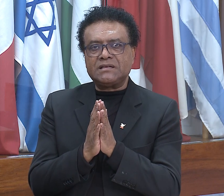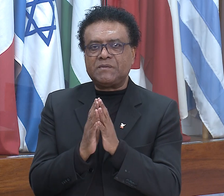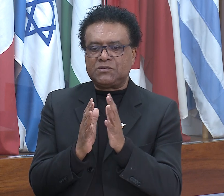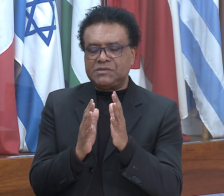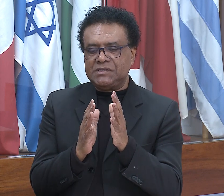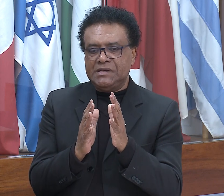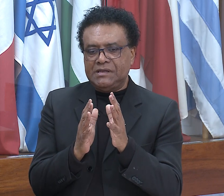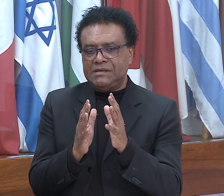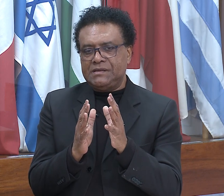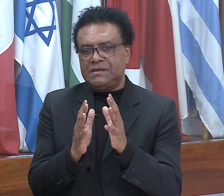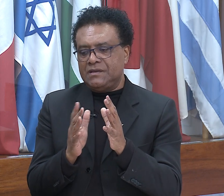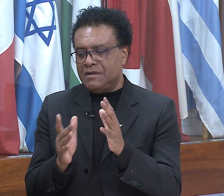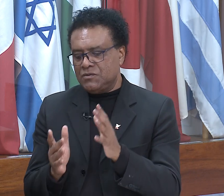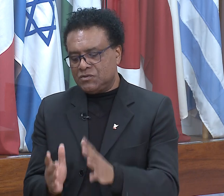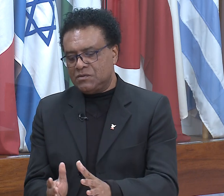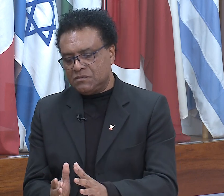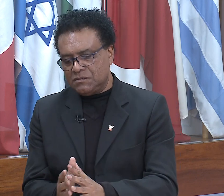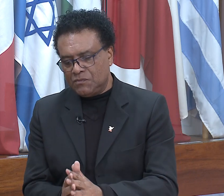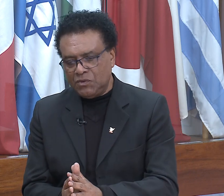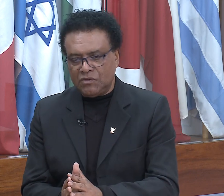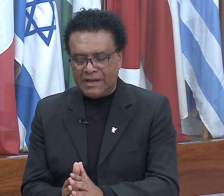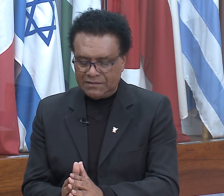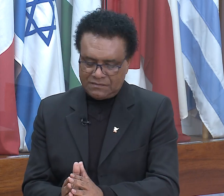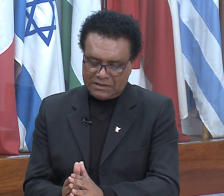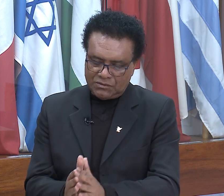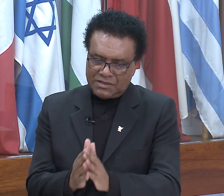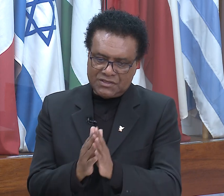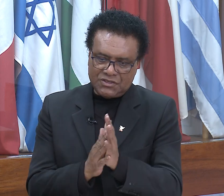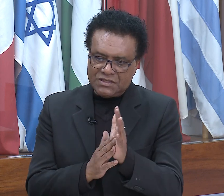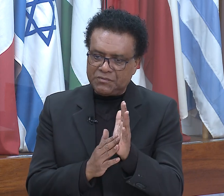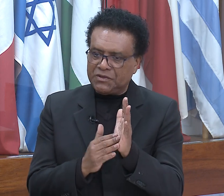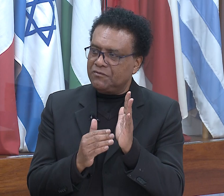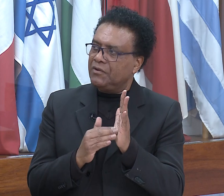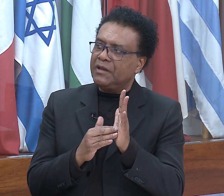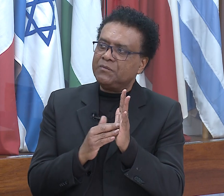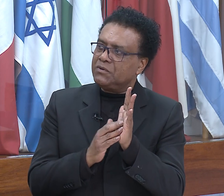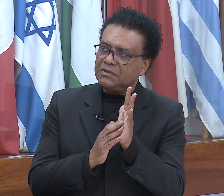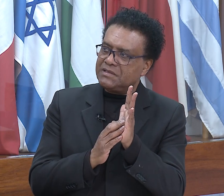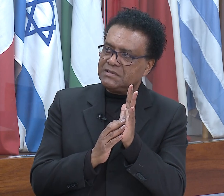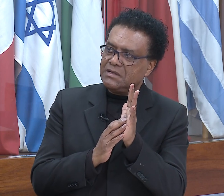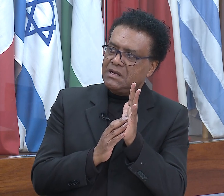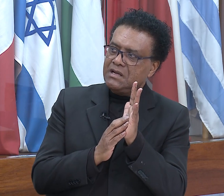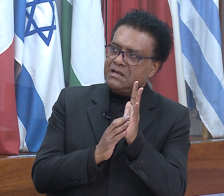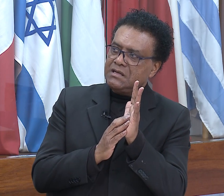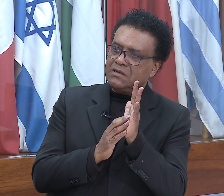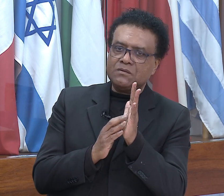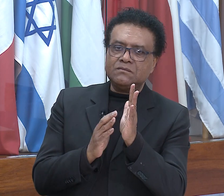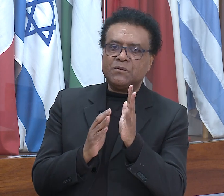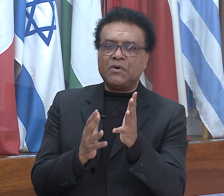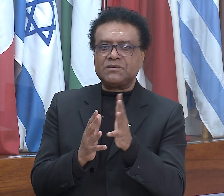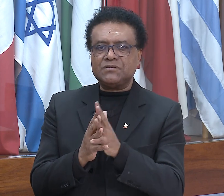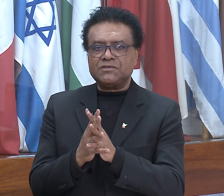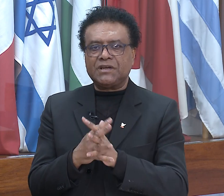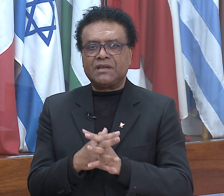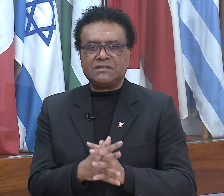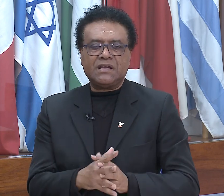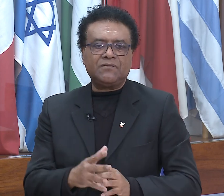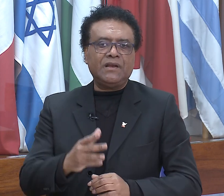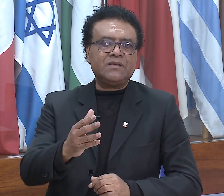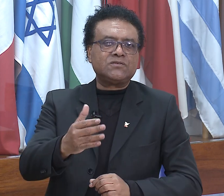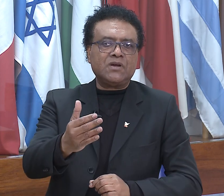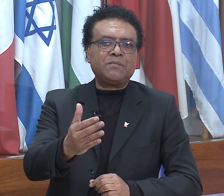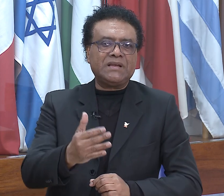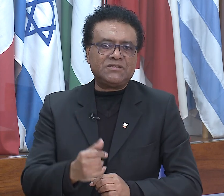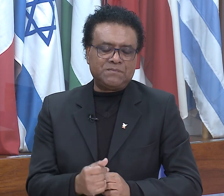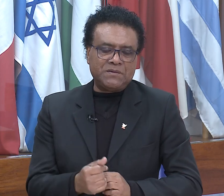para que as pessoas e eu sou muito grato a todas etnias porque eu fui eleito por todas eu não posso chegar aqui